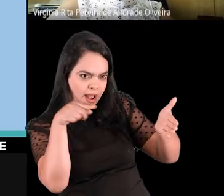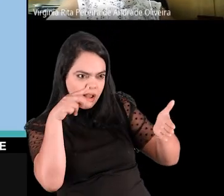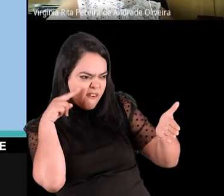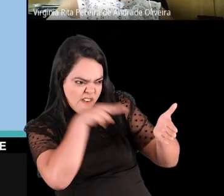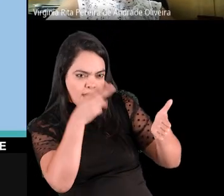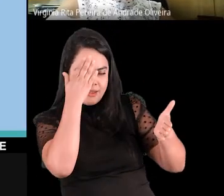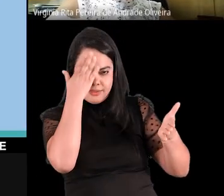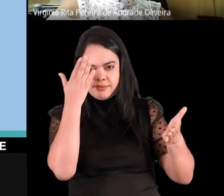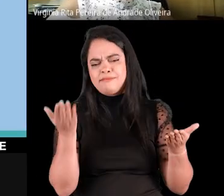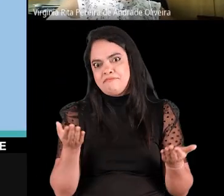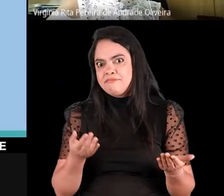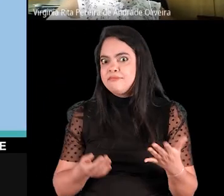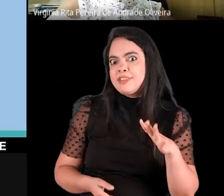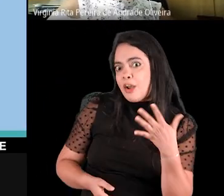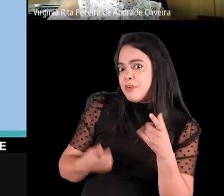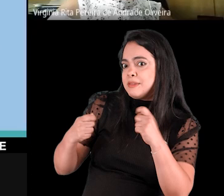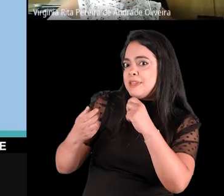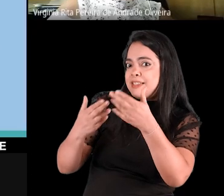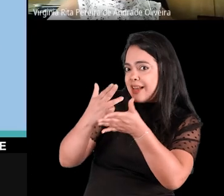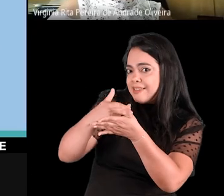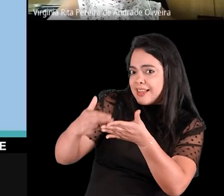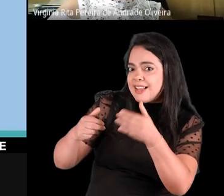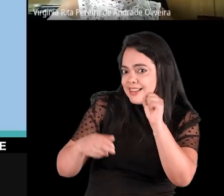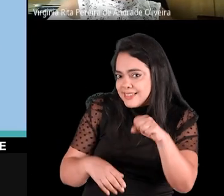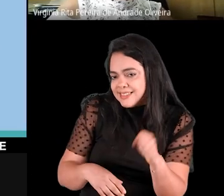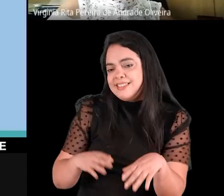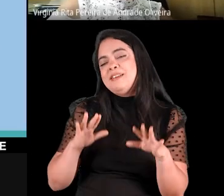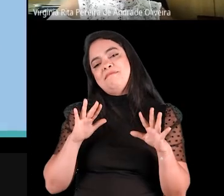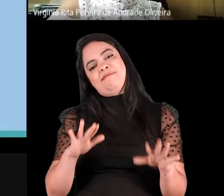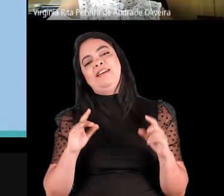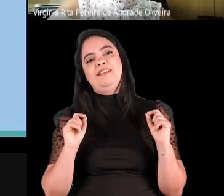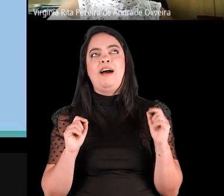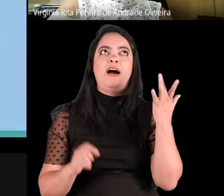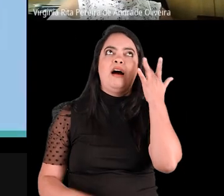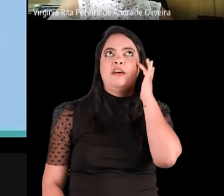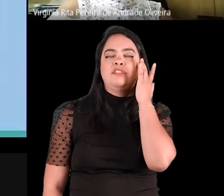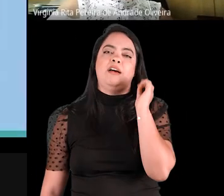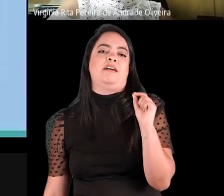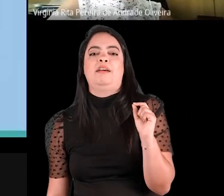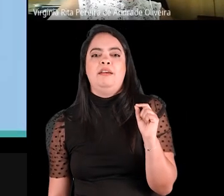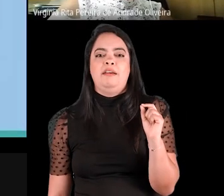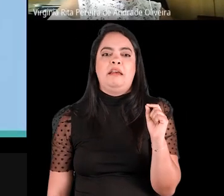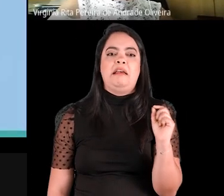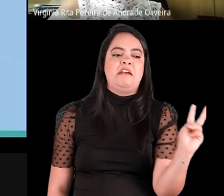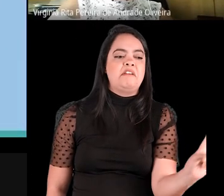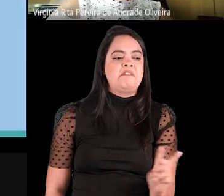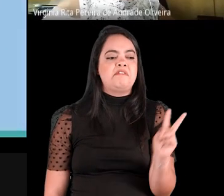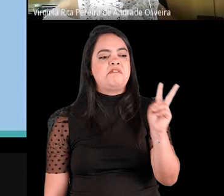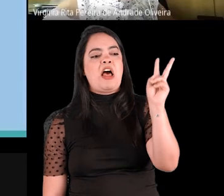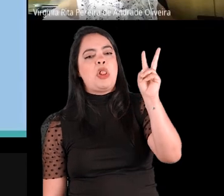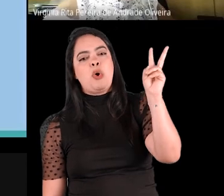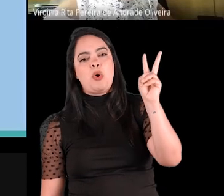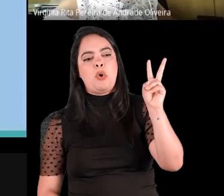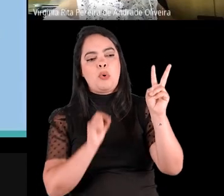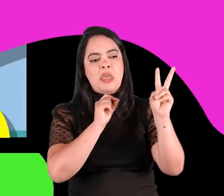vezes você precisa desenhar sim, mas não nessa ideia de achar que tem menos valor do que um texto